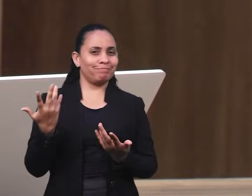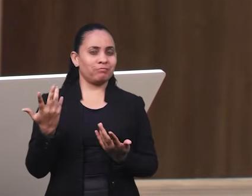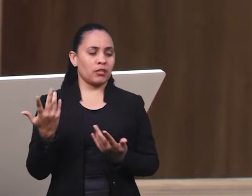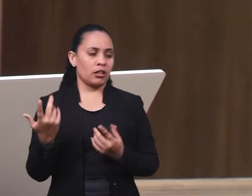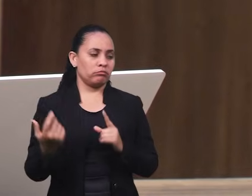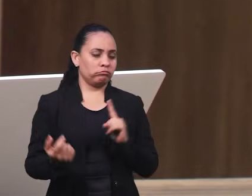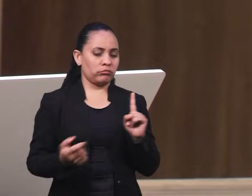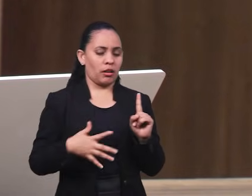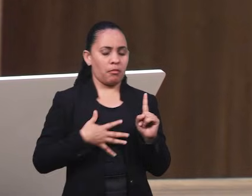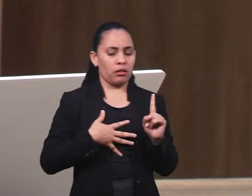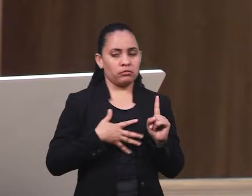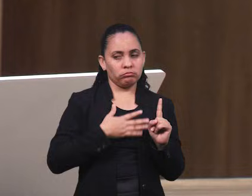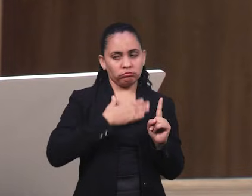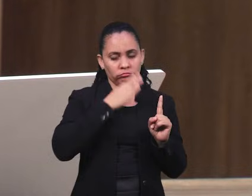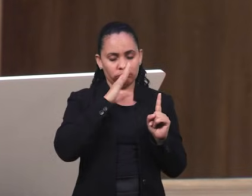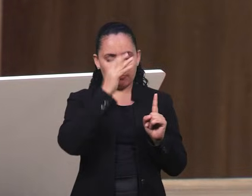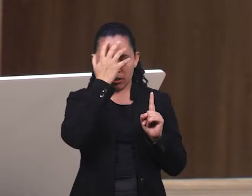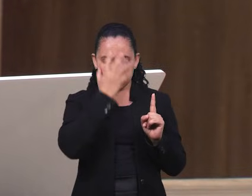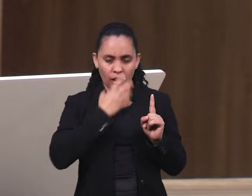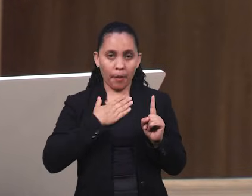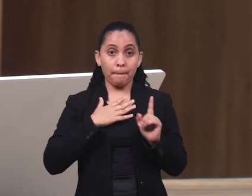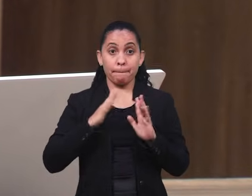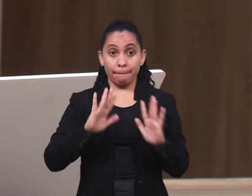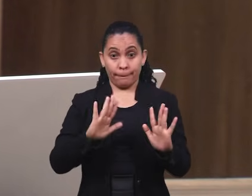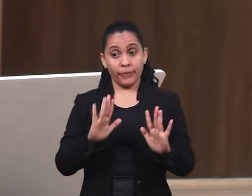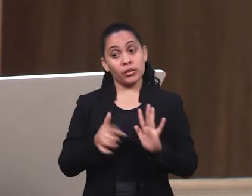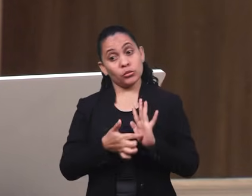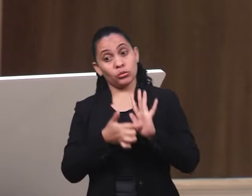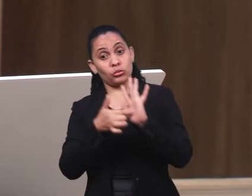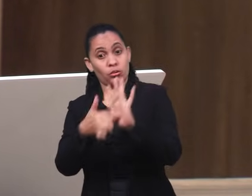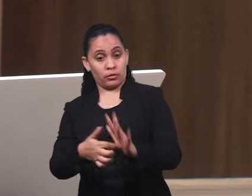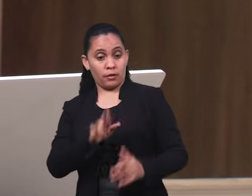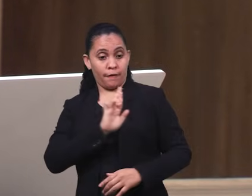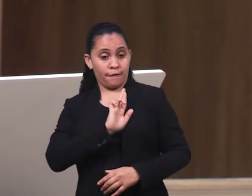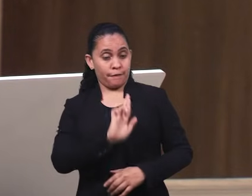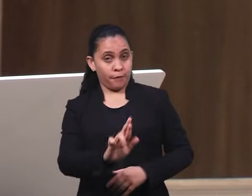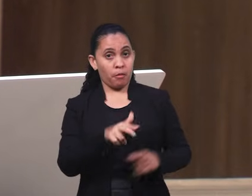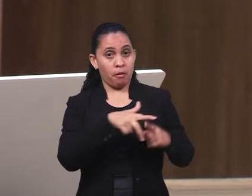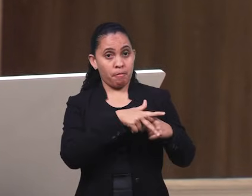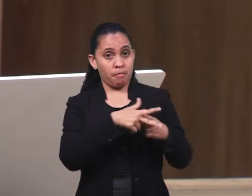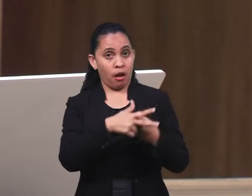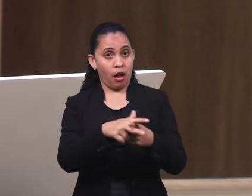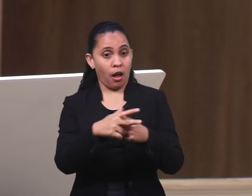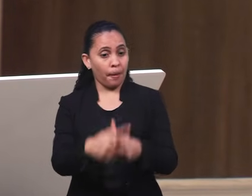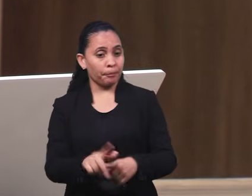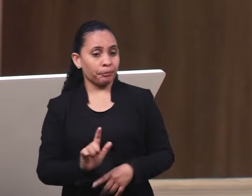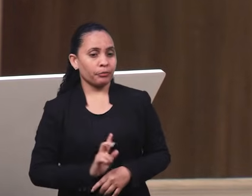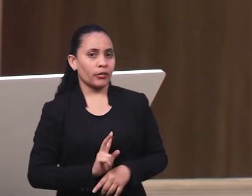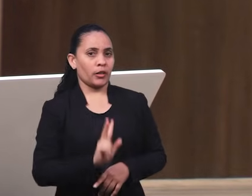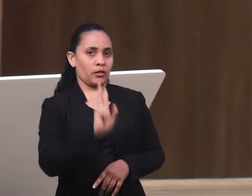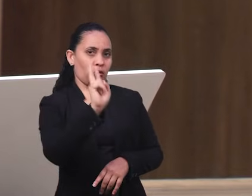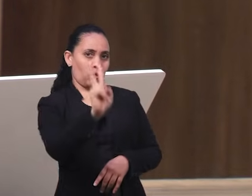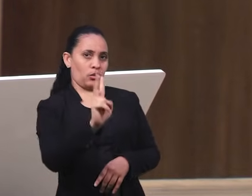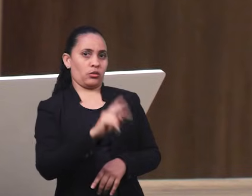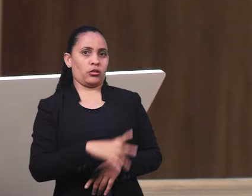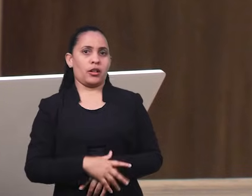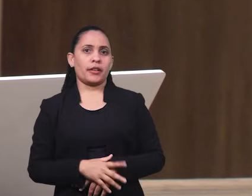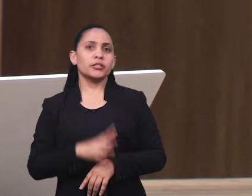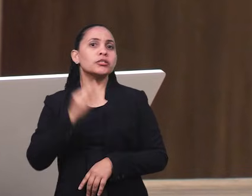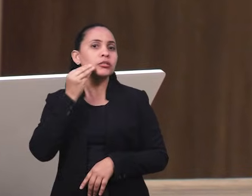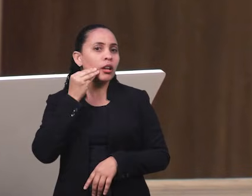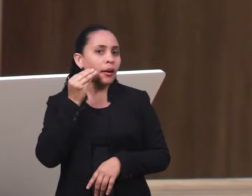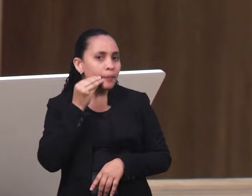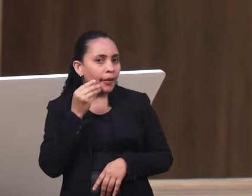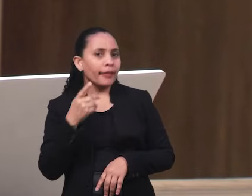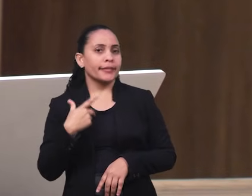mais introvertido, né? Mas a questão é que a grande reforma começou com Lutero. Então, o Calvino depois deu continuidade,